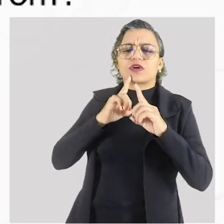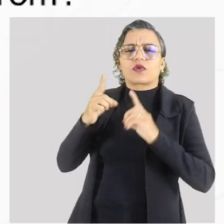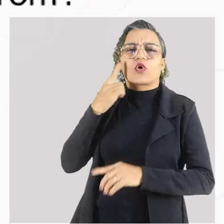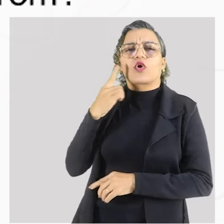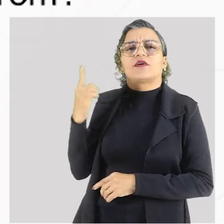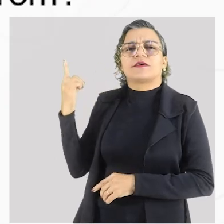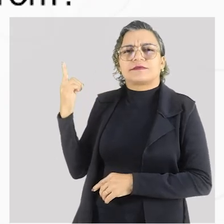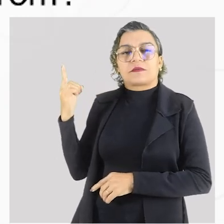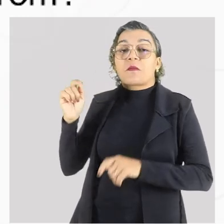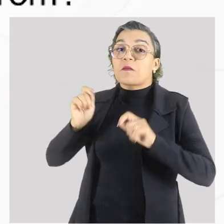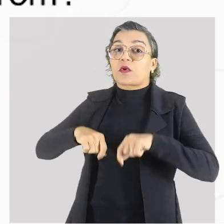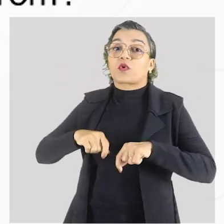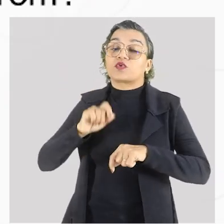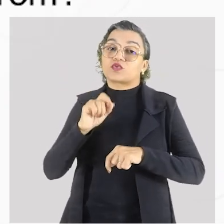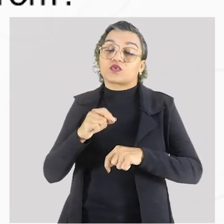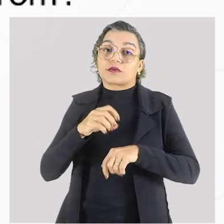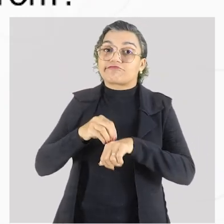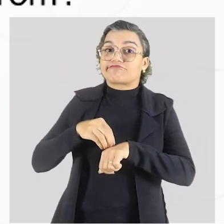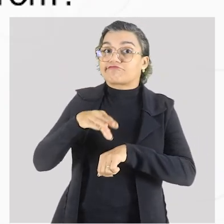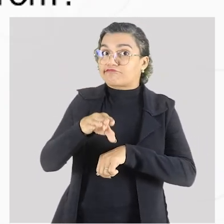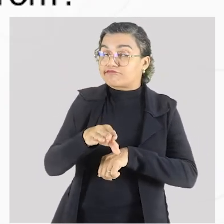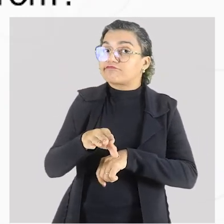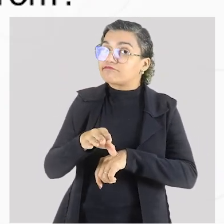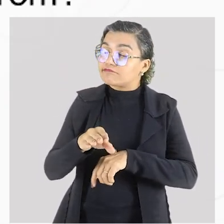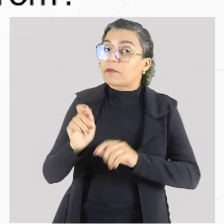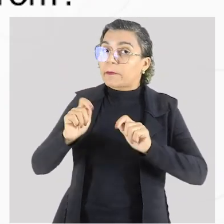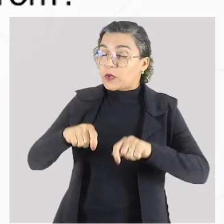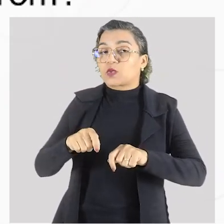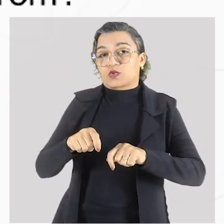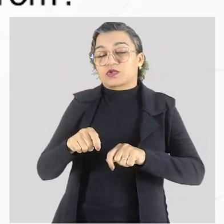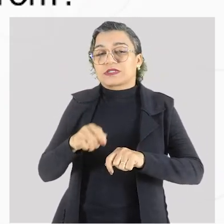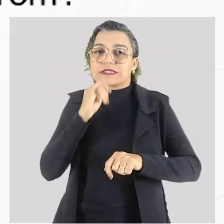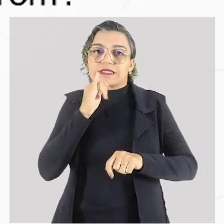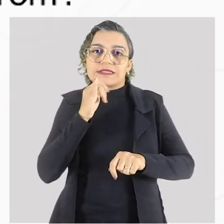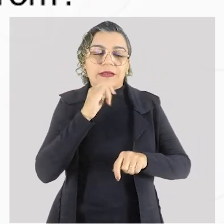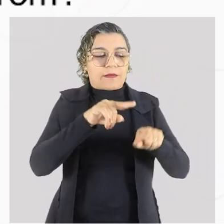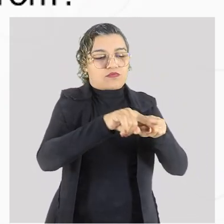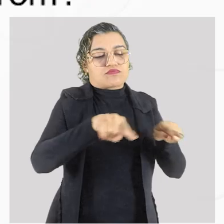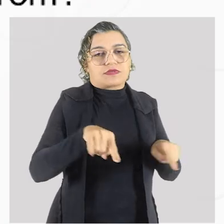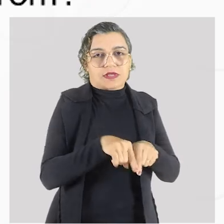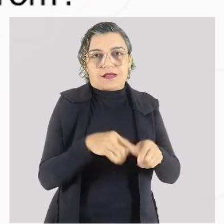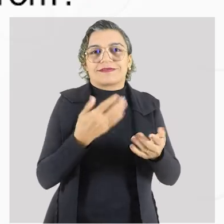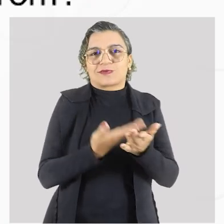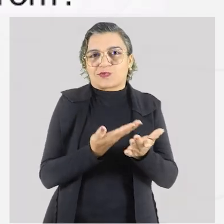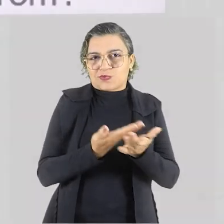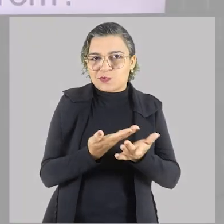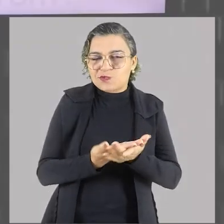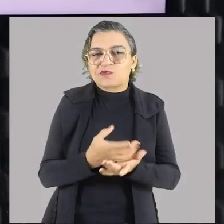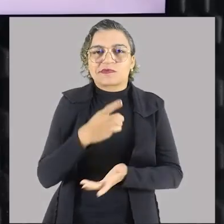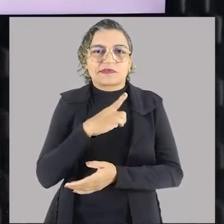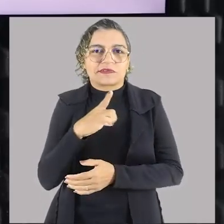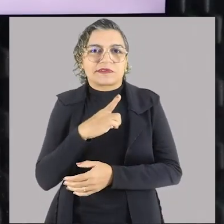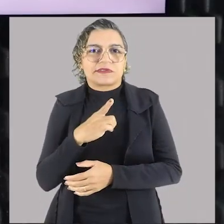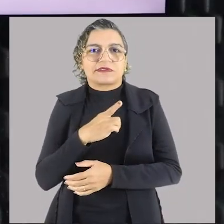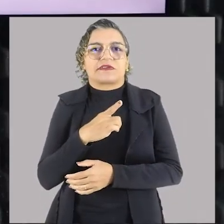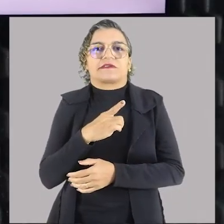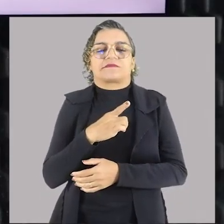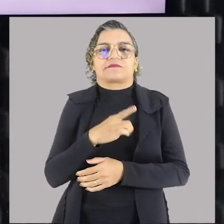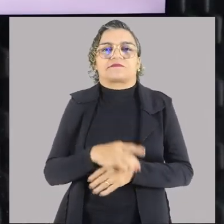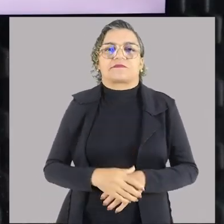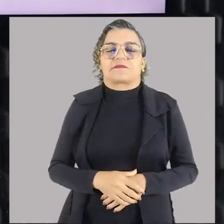que a gente pode compartilhar, que você pode compartilhar em sala com os seus colegas. Nós temos a fala